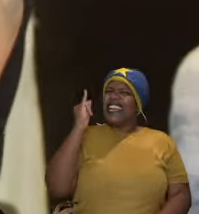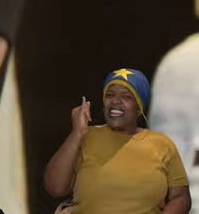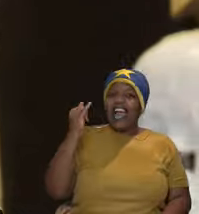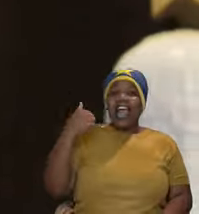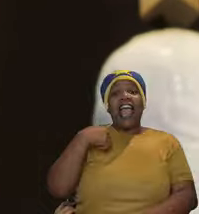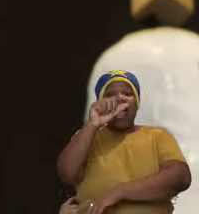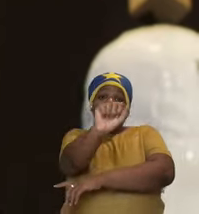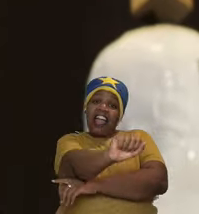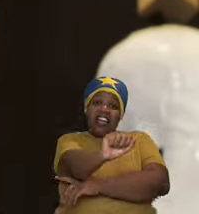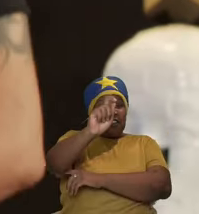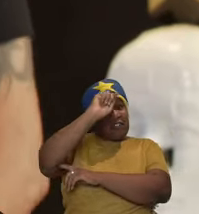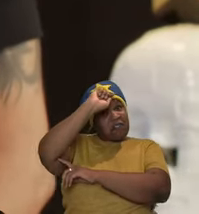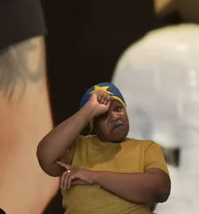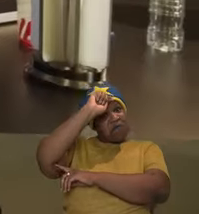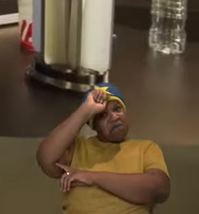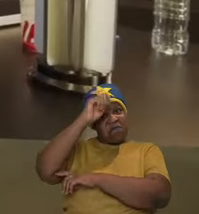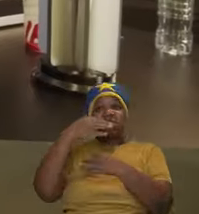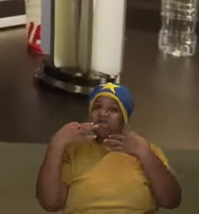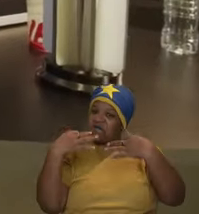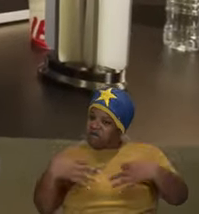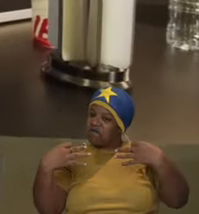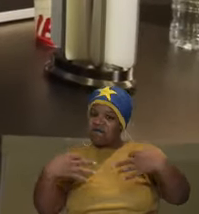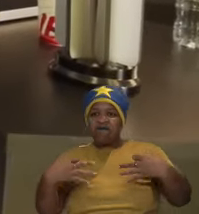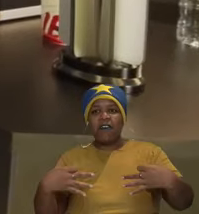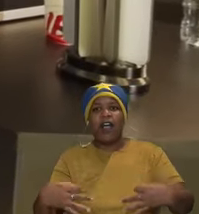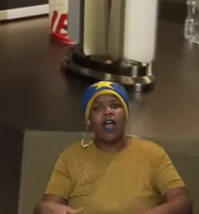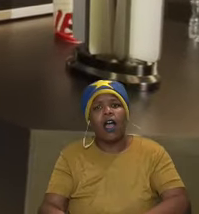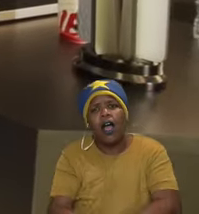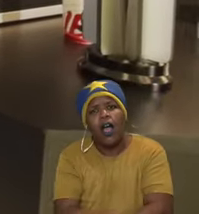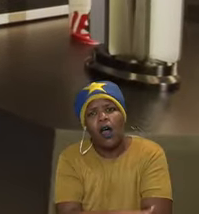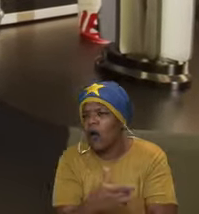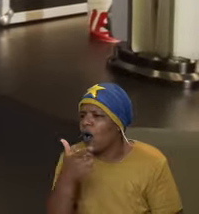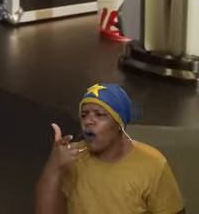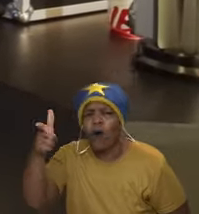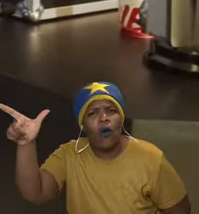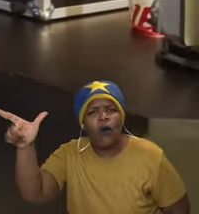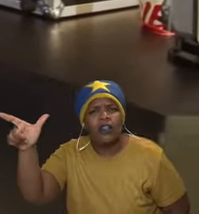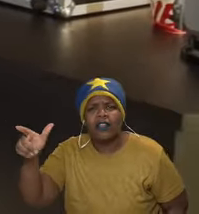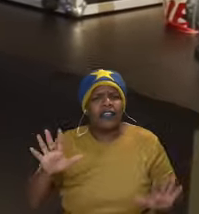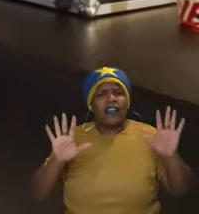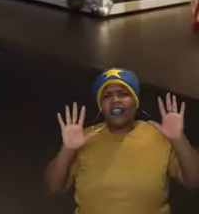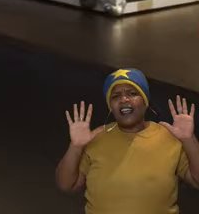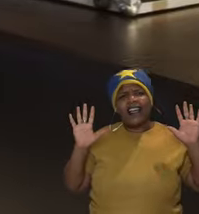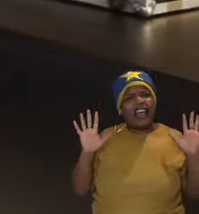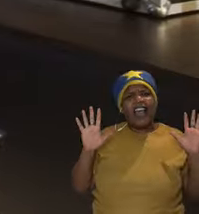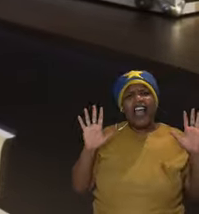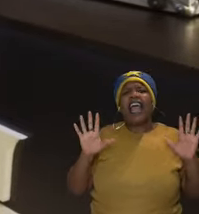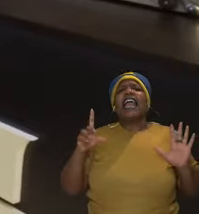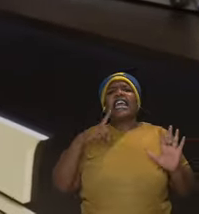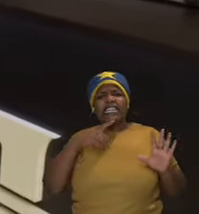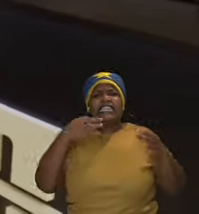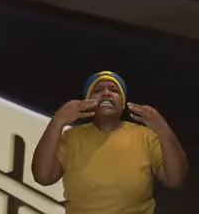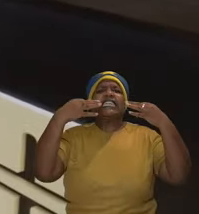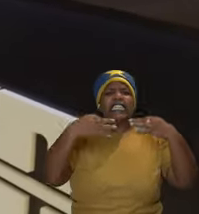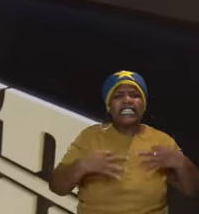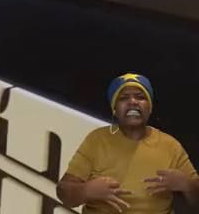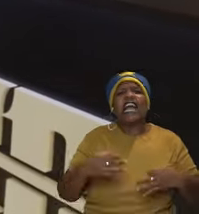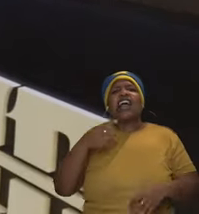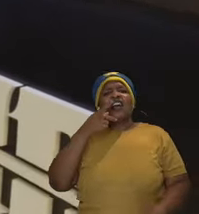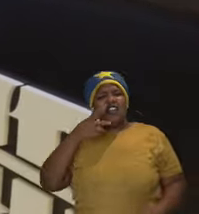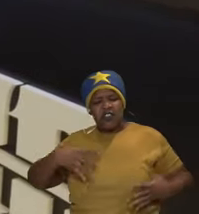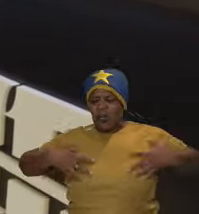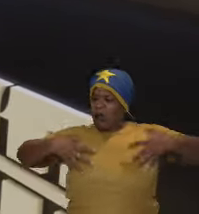de malandro, caravan cabuloso. Na rua é o comboio, ritmo febroso. Sobe e desce no morro de